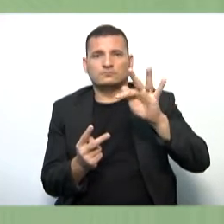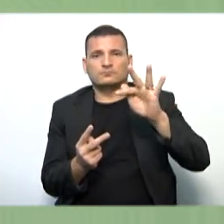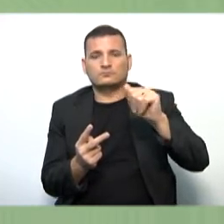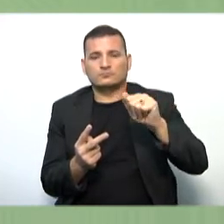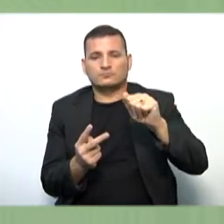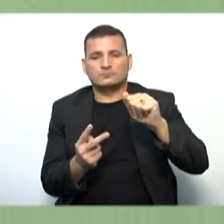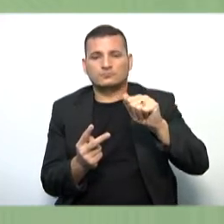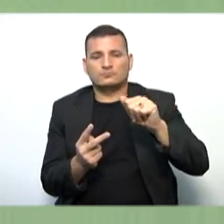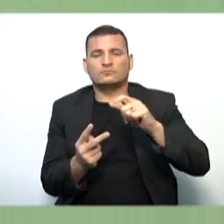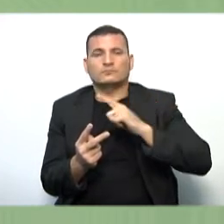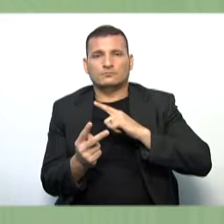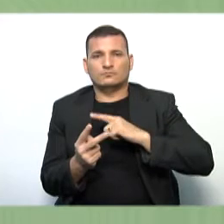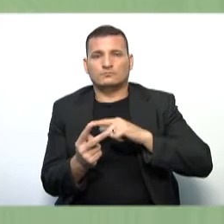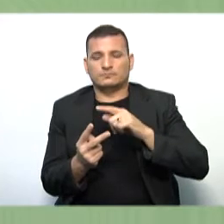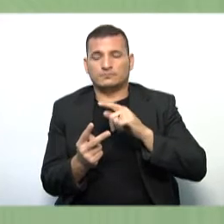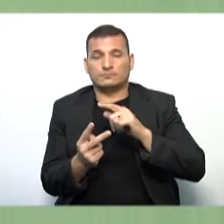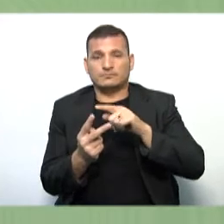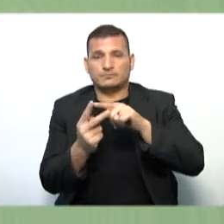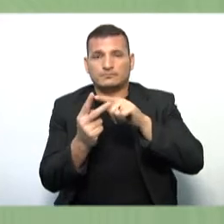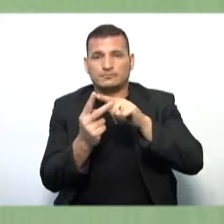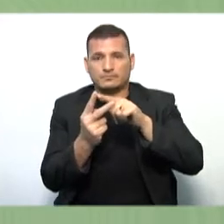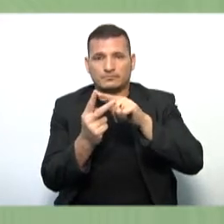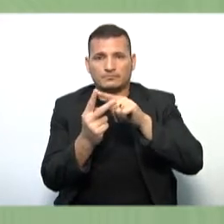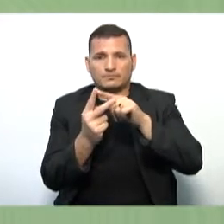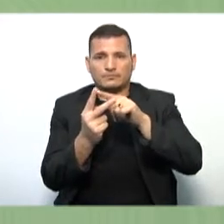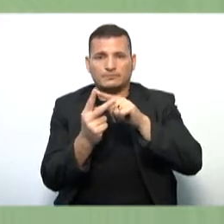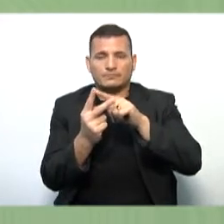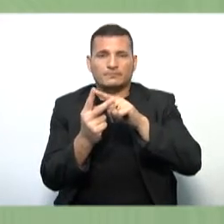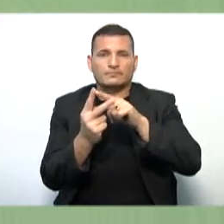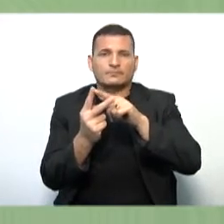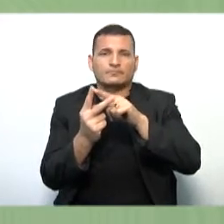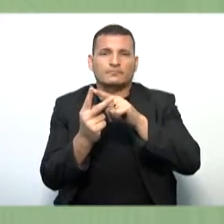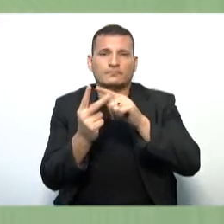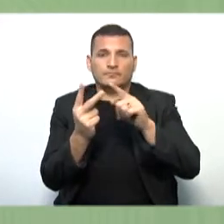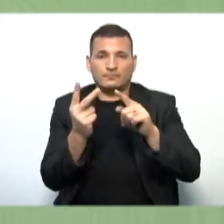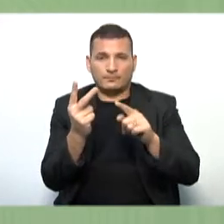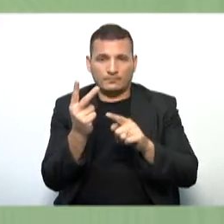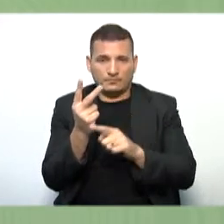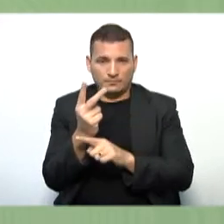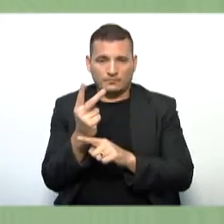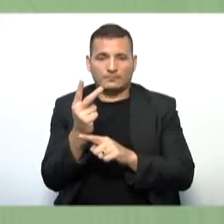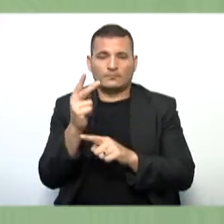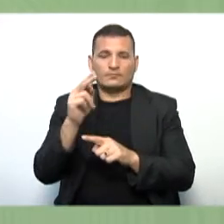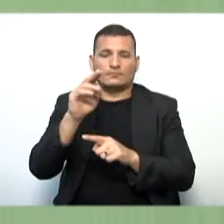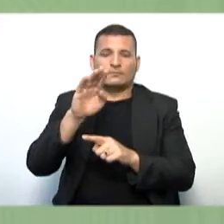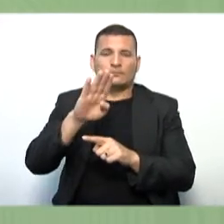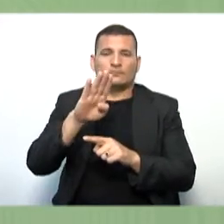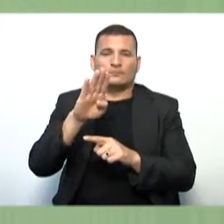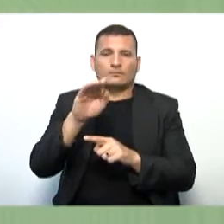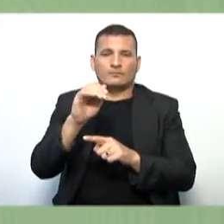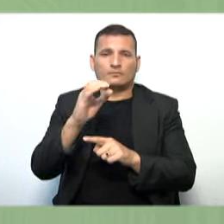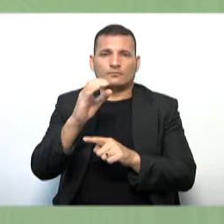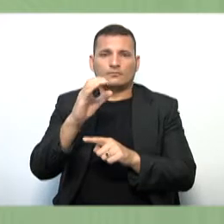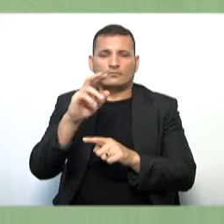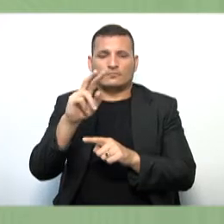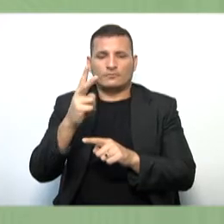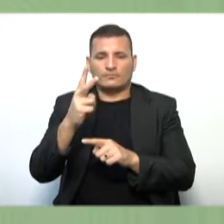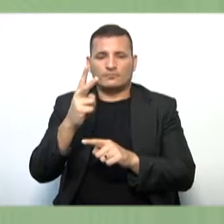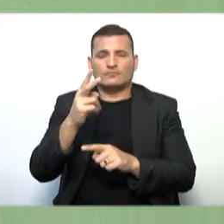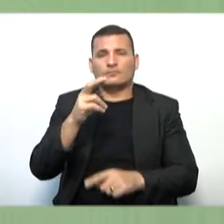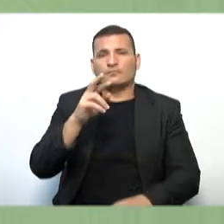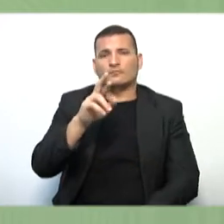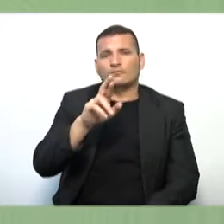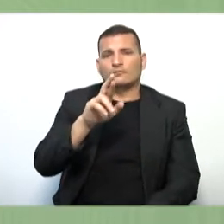sistema multitarefa, o primeiro tipo de sistema multitarefa que foi produzido, sistema de rede,